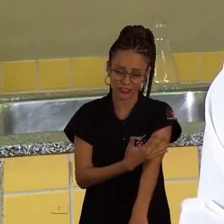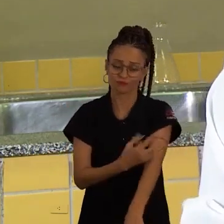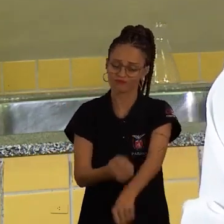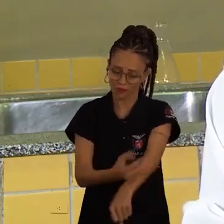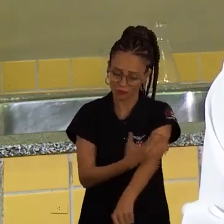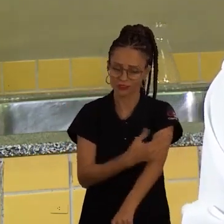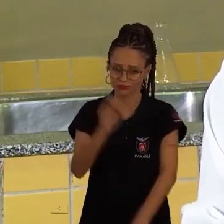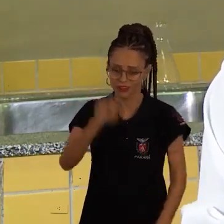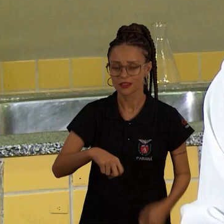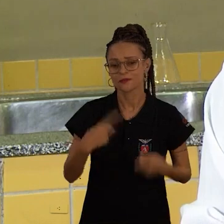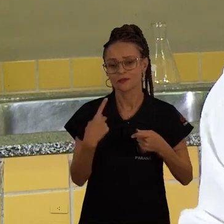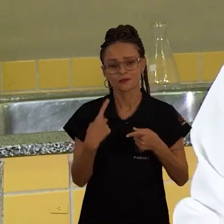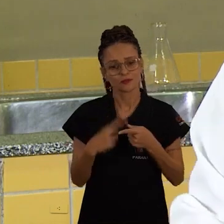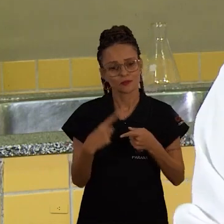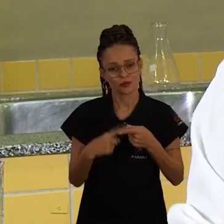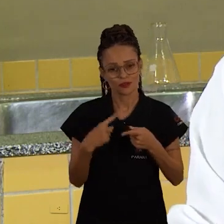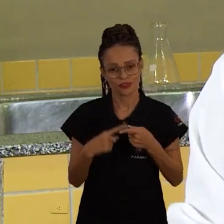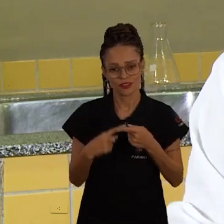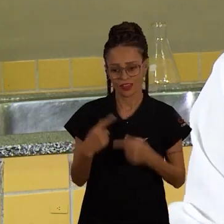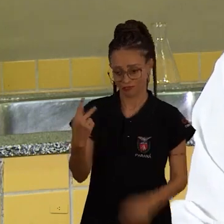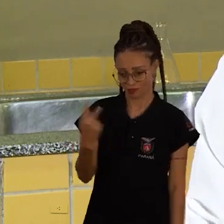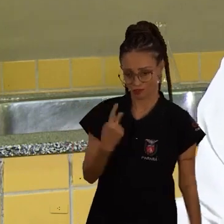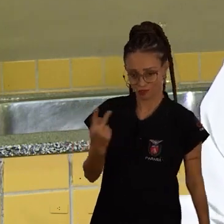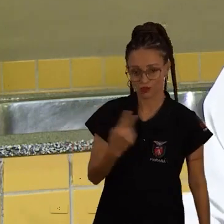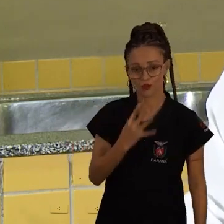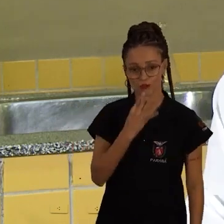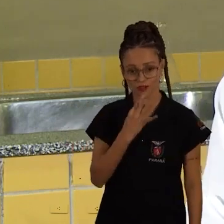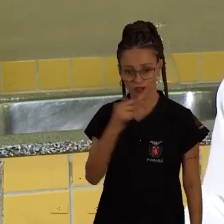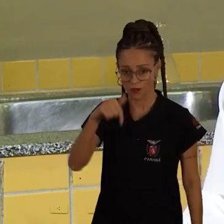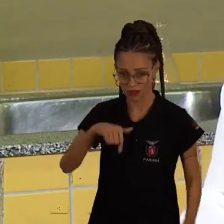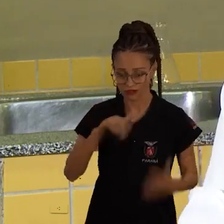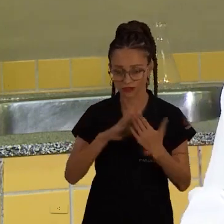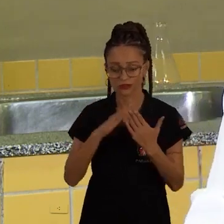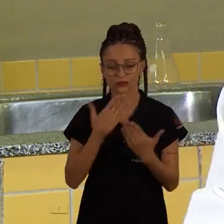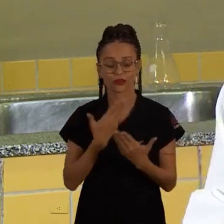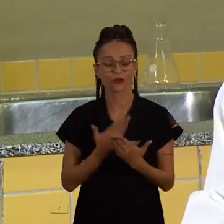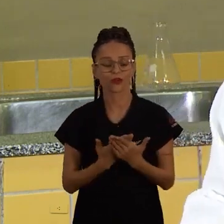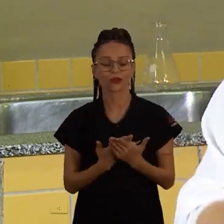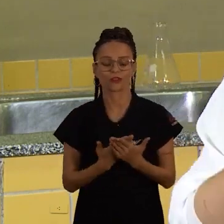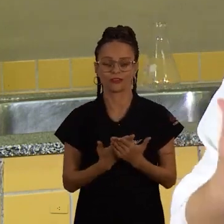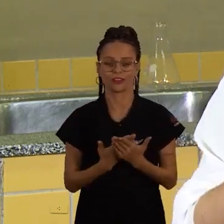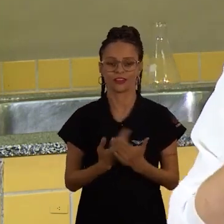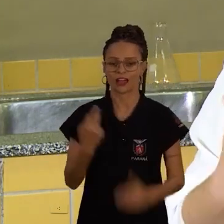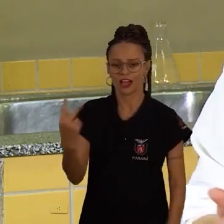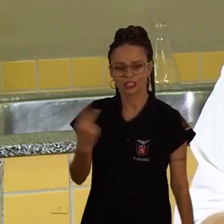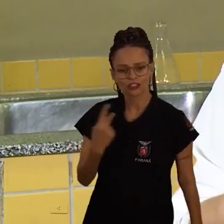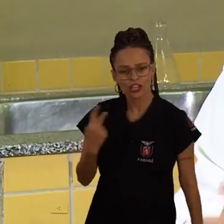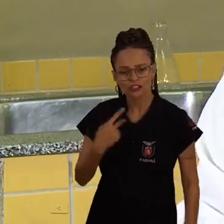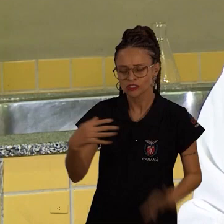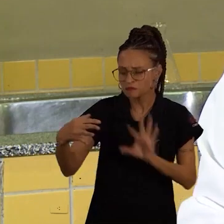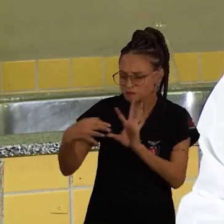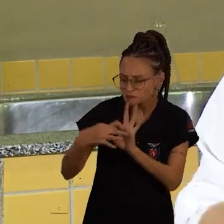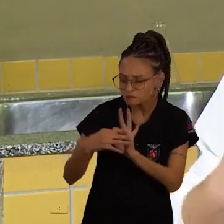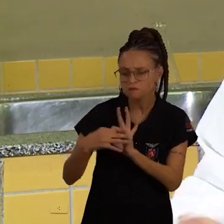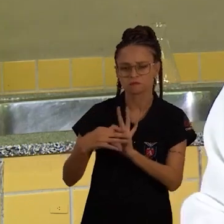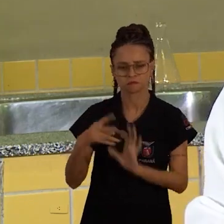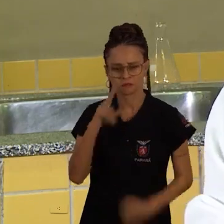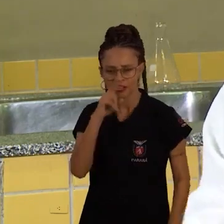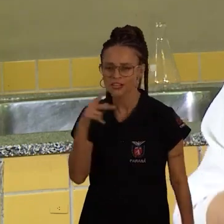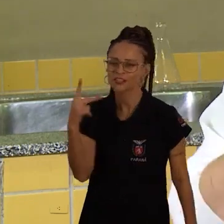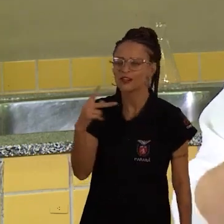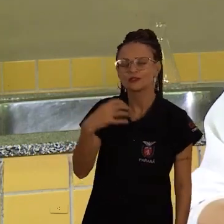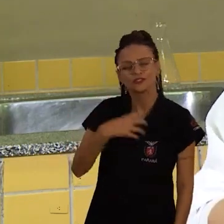porque desde que a gente se conheceu aqui na escola, A gente teve uma sintonia muito grande no